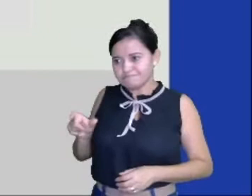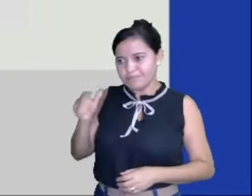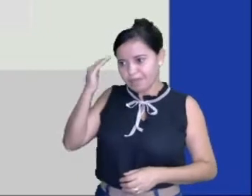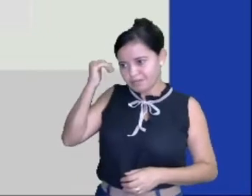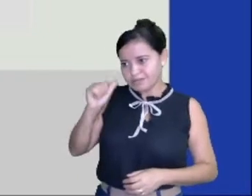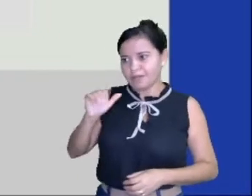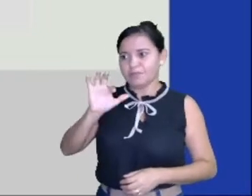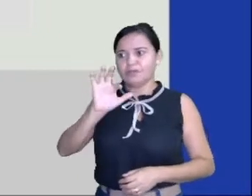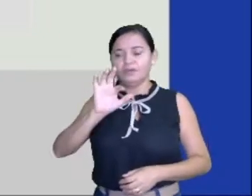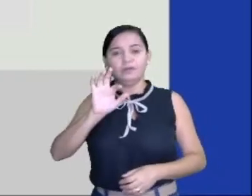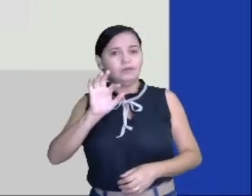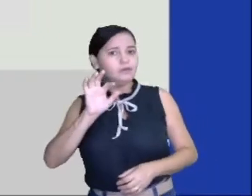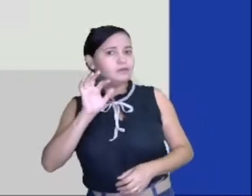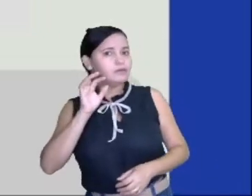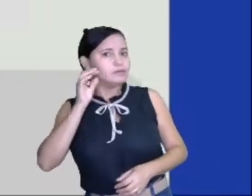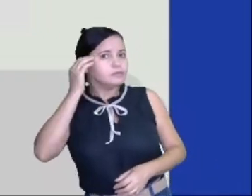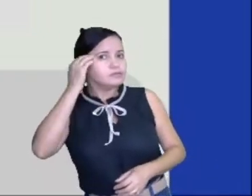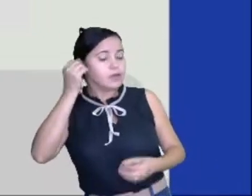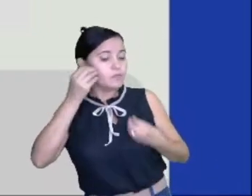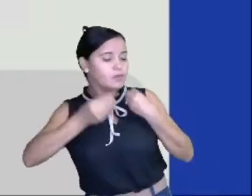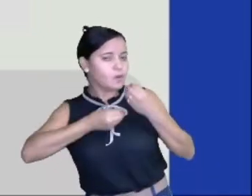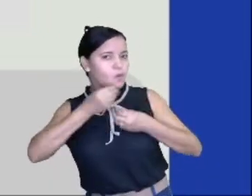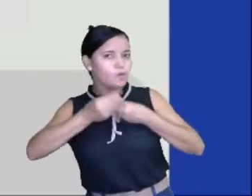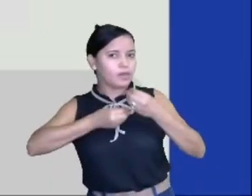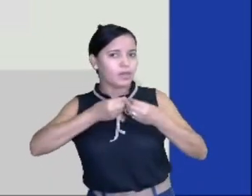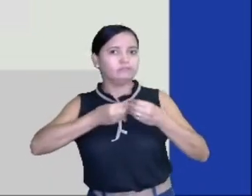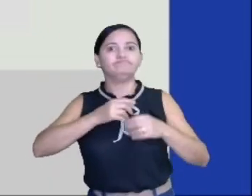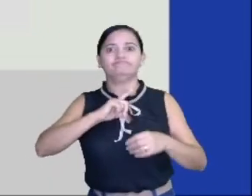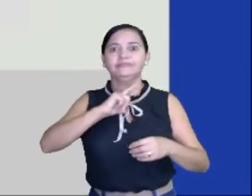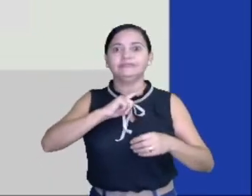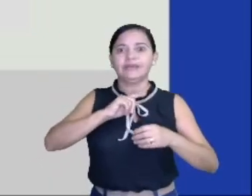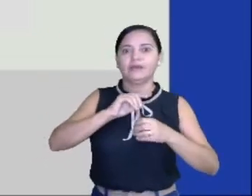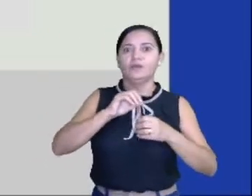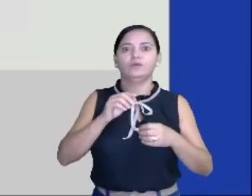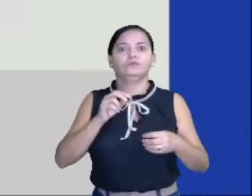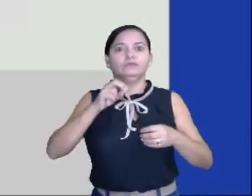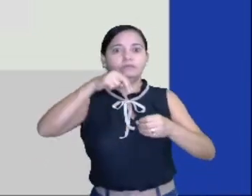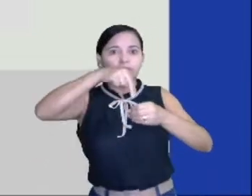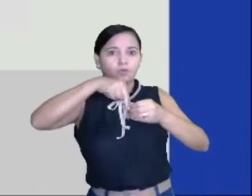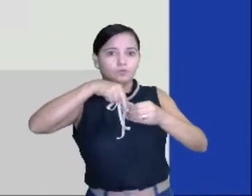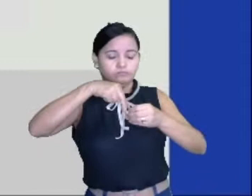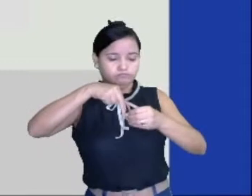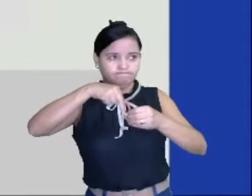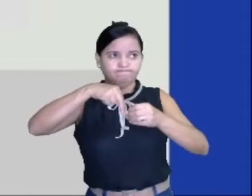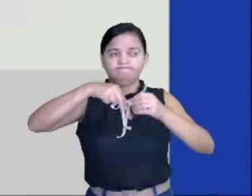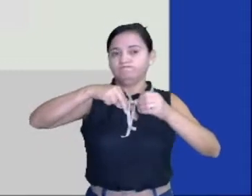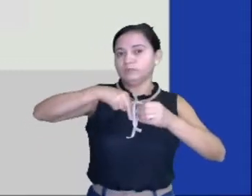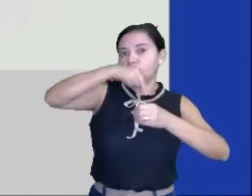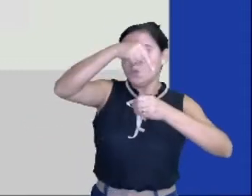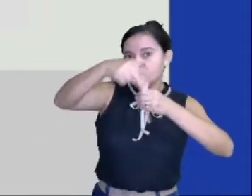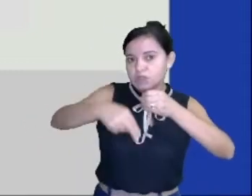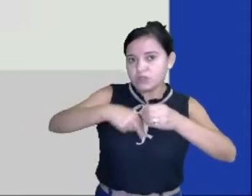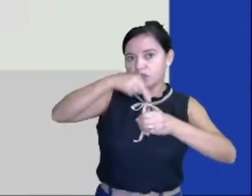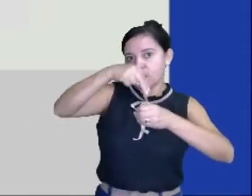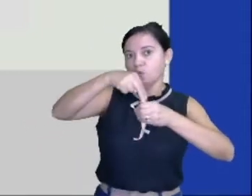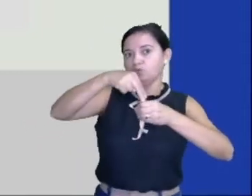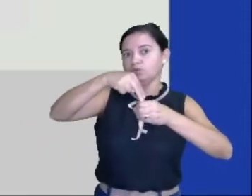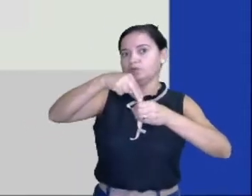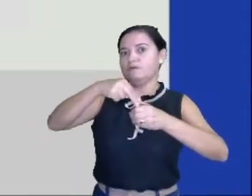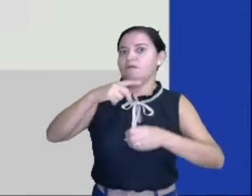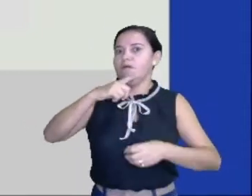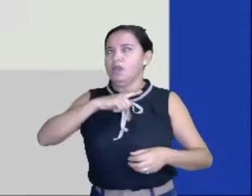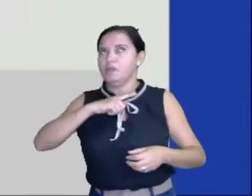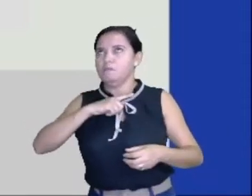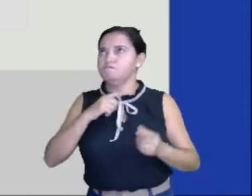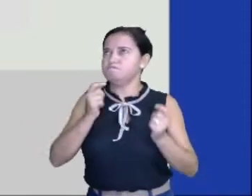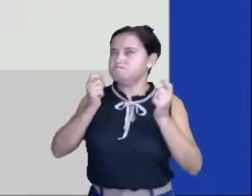partícula aí subatômica, que seria os nêutrons, mas ele ainda não tinha essa certeza. Ele já imaginava que haveria essa possibilidade. E a gente